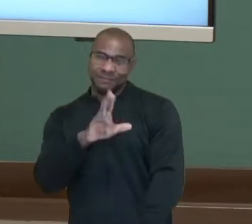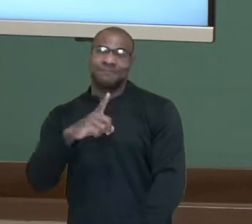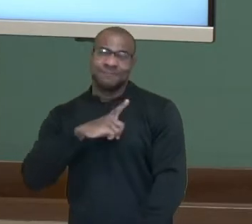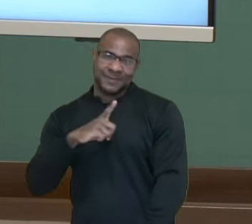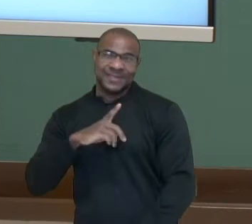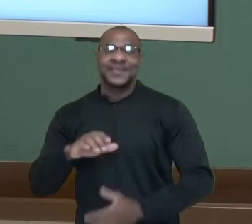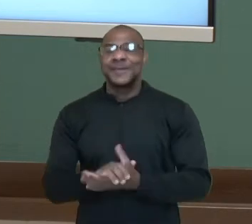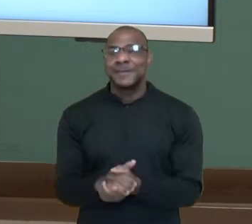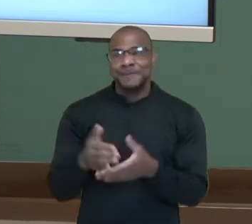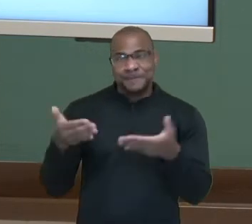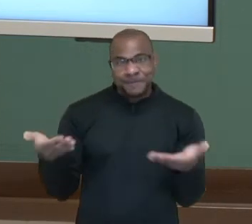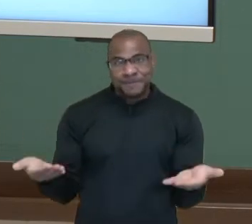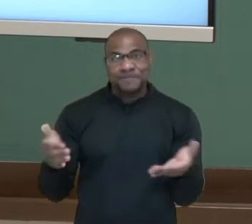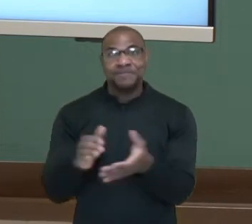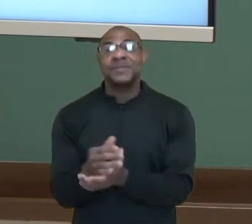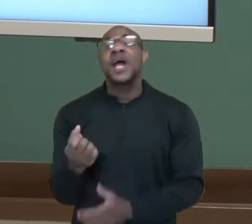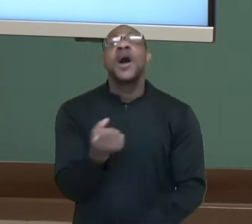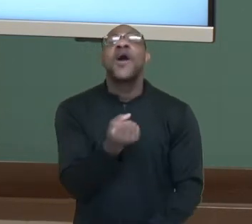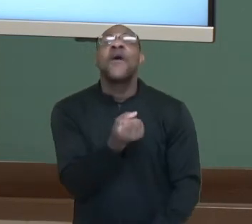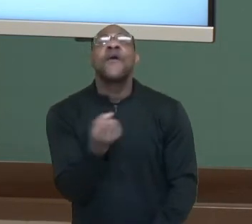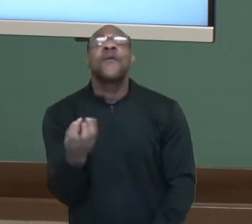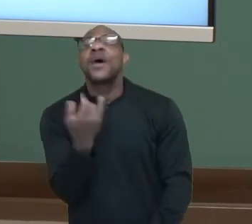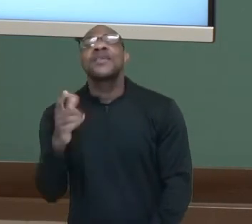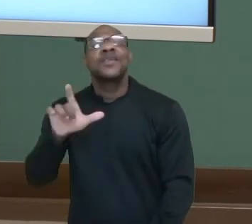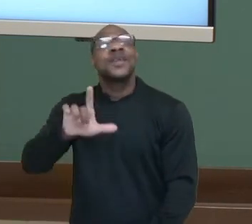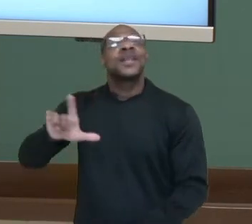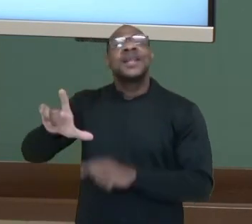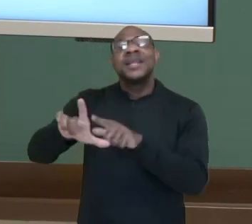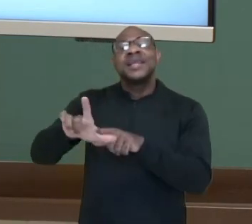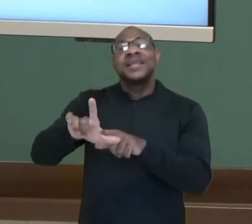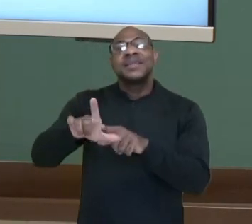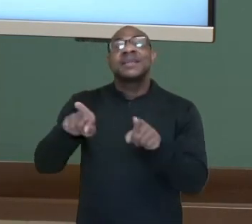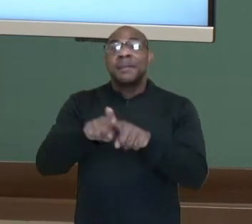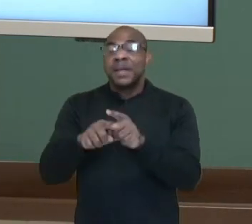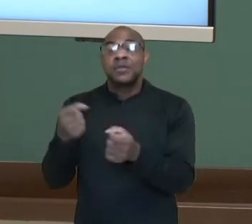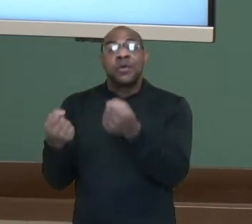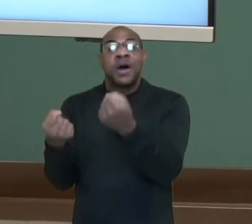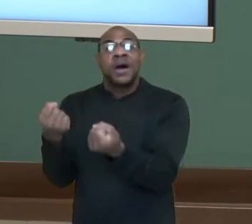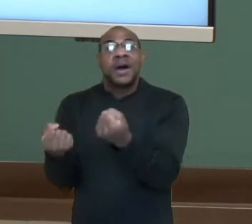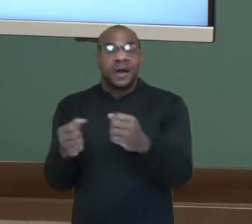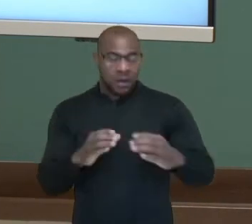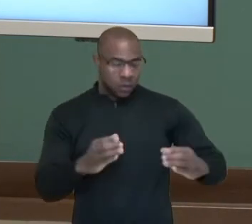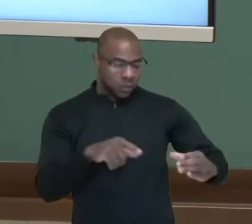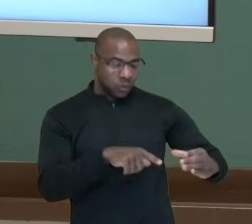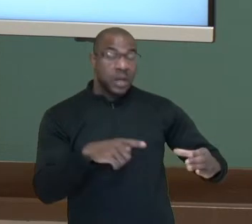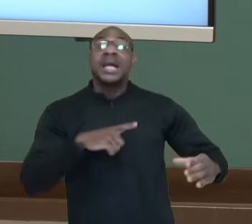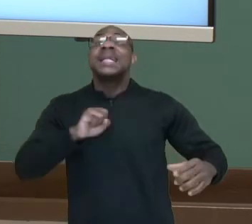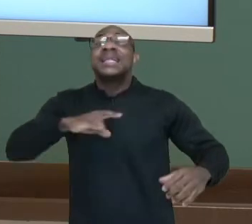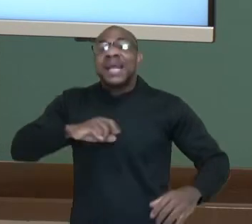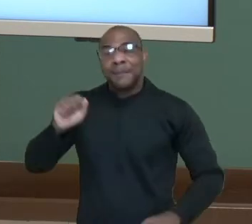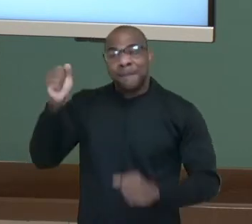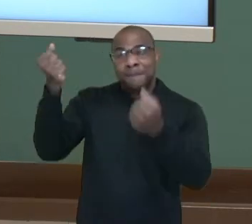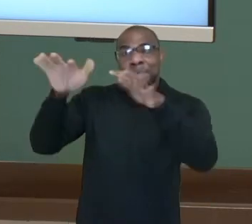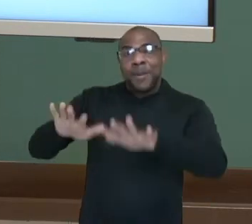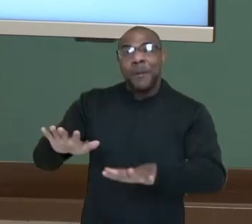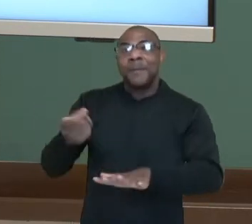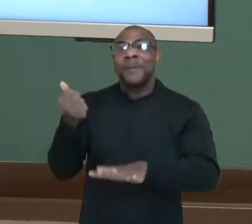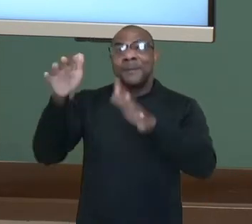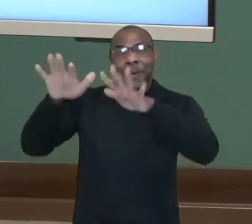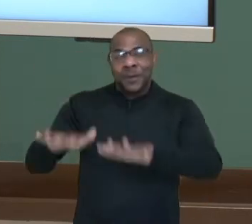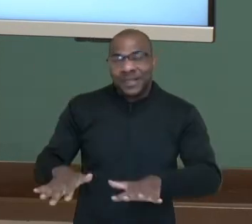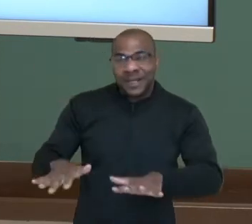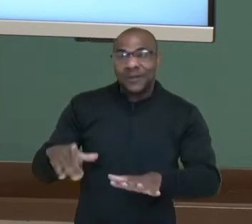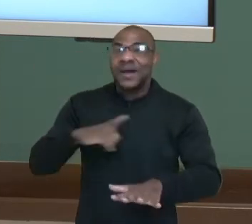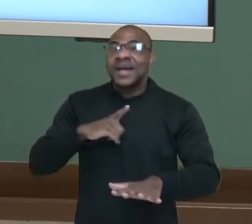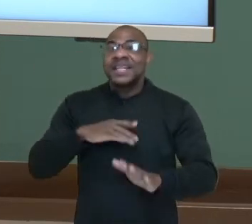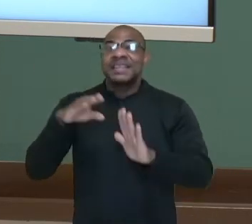pergunta inicial. Da quantidade de litros do tanque do automóvel também, se tem promoção, se não tem, se teve